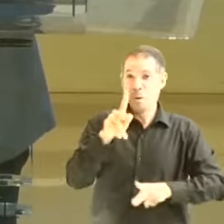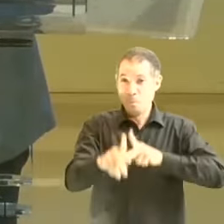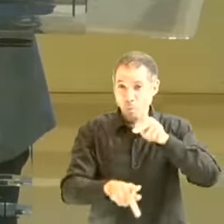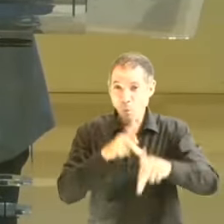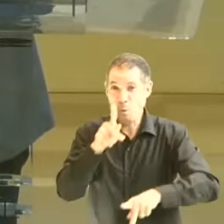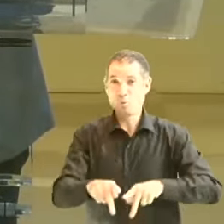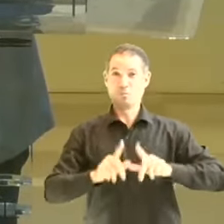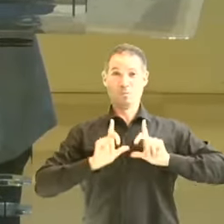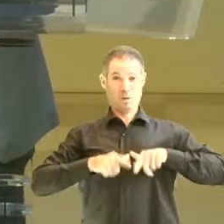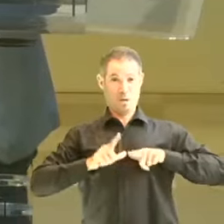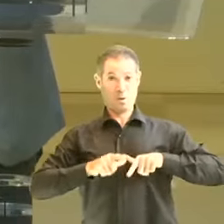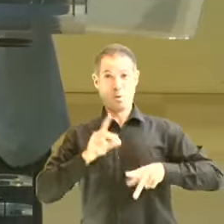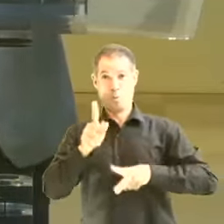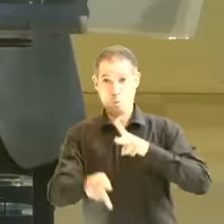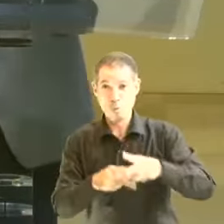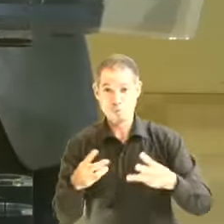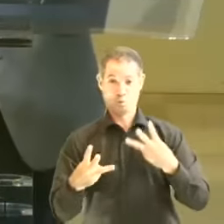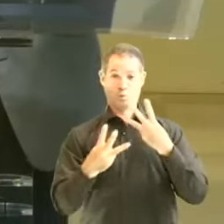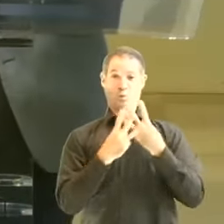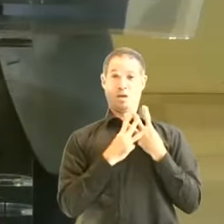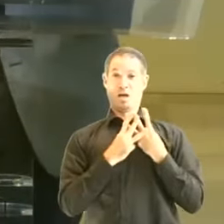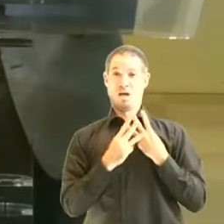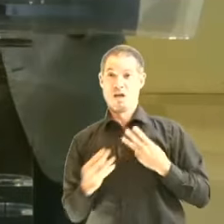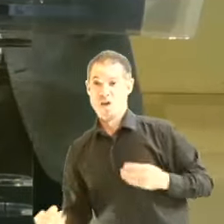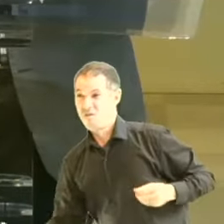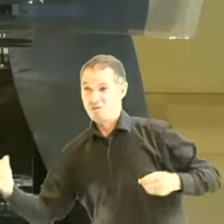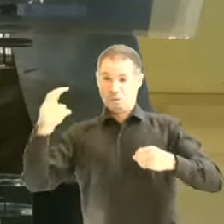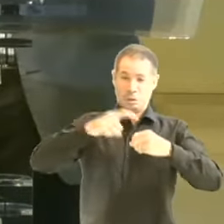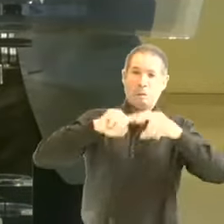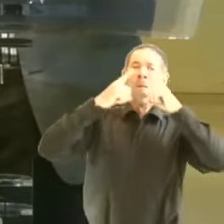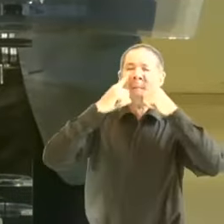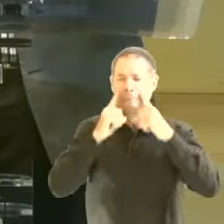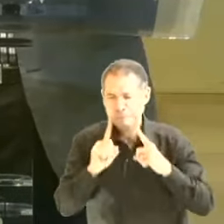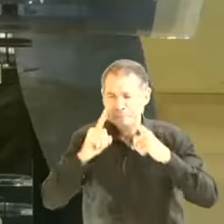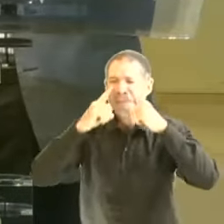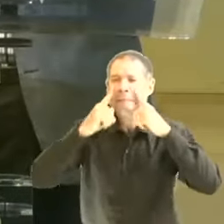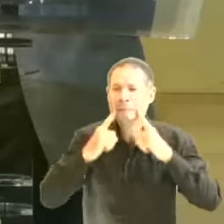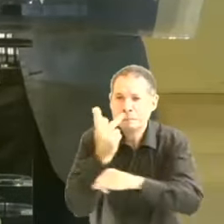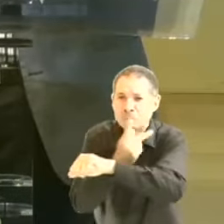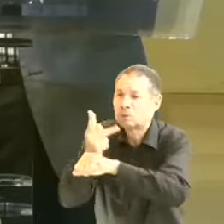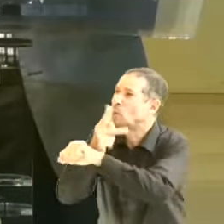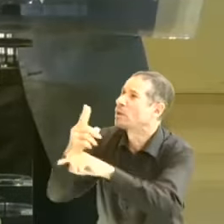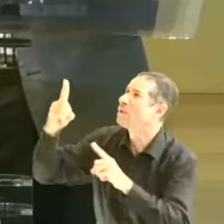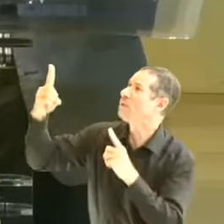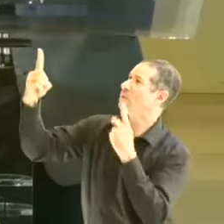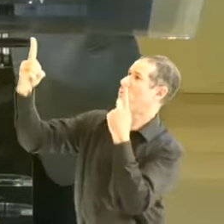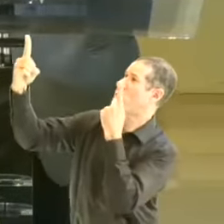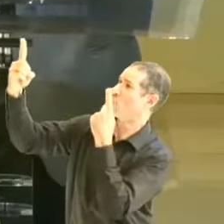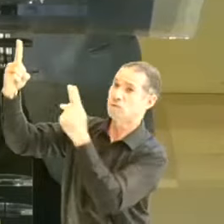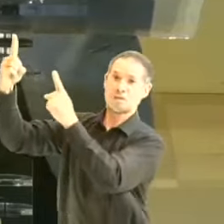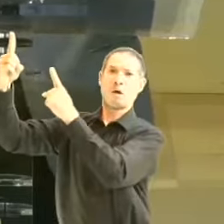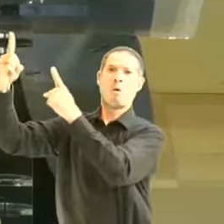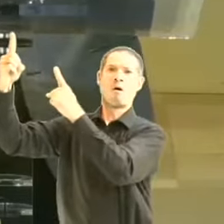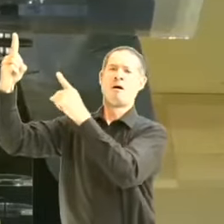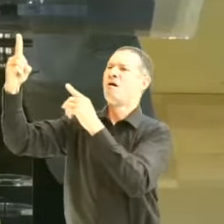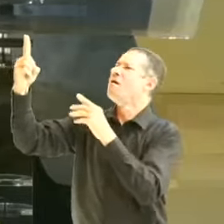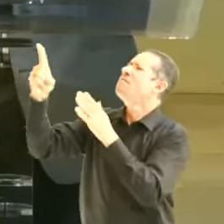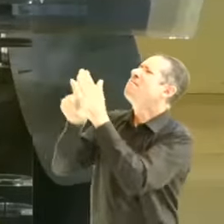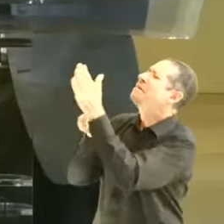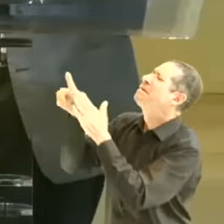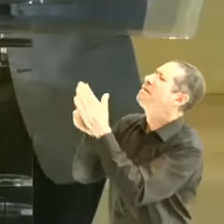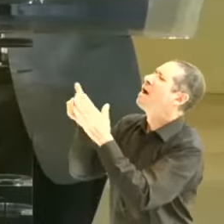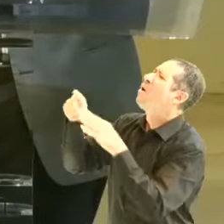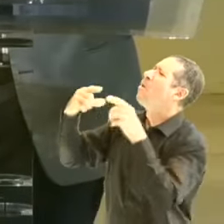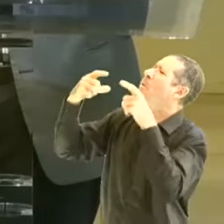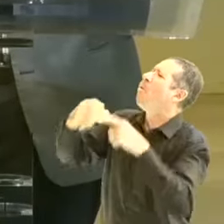de Israel e o povo de Judá voltarão chorando e procurarão a mim, o seu Deus, e perguntarão